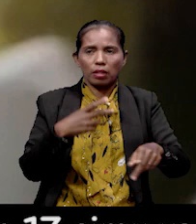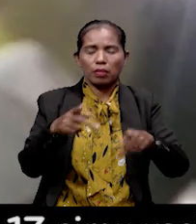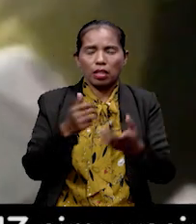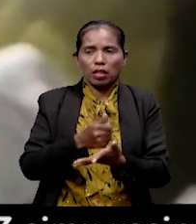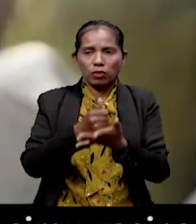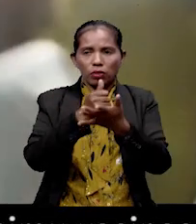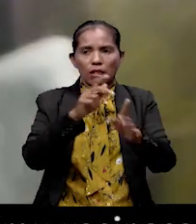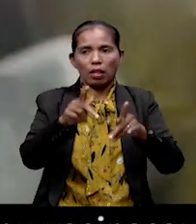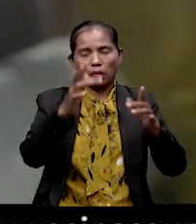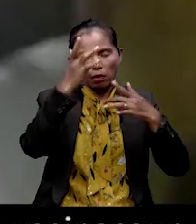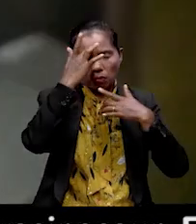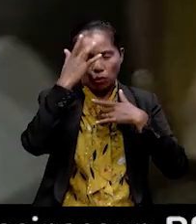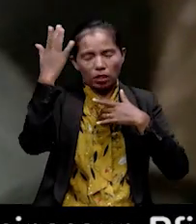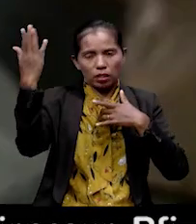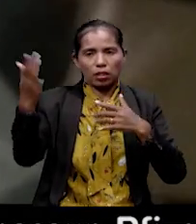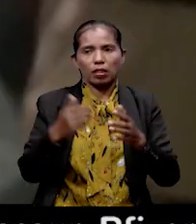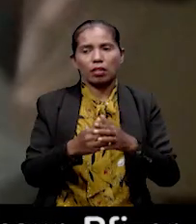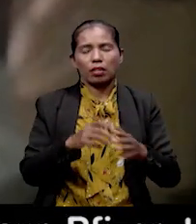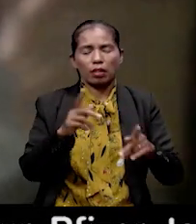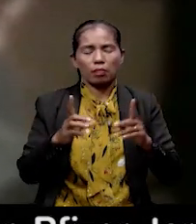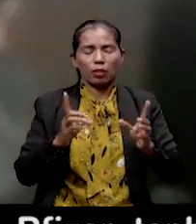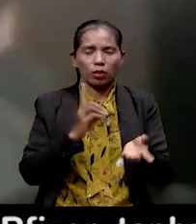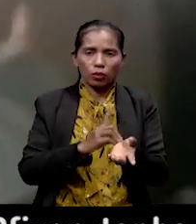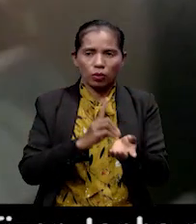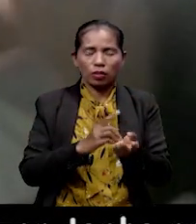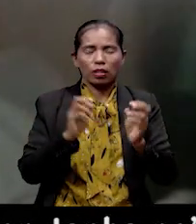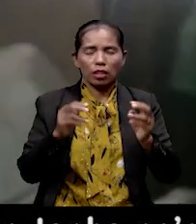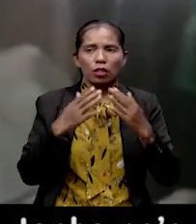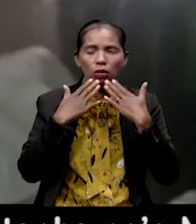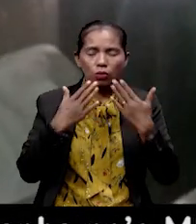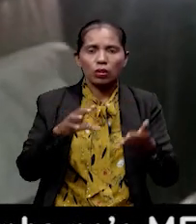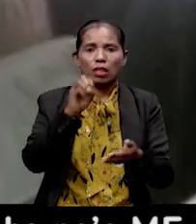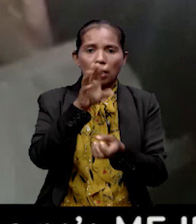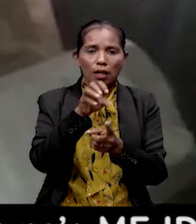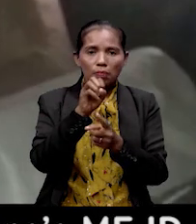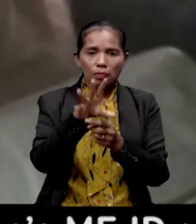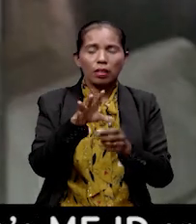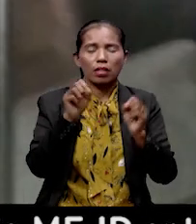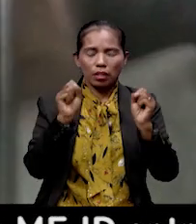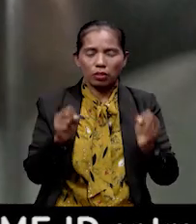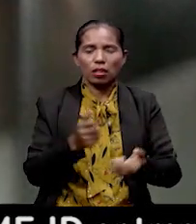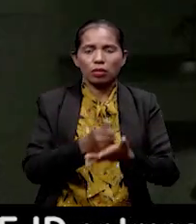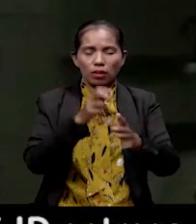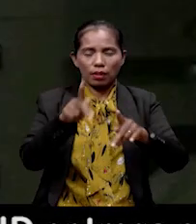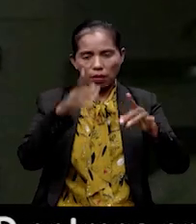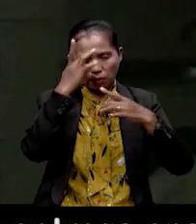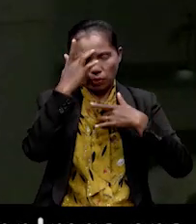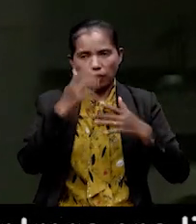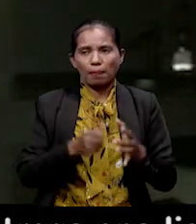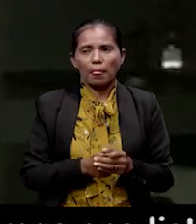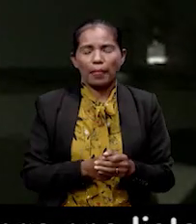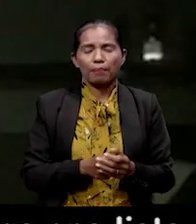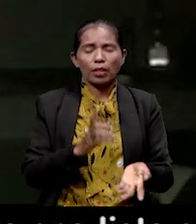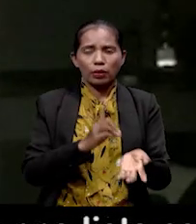sira e sala emergência, nune pessoal saúde sira obrigado usa lâmpada telemóvel hodi atende paciente sira. Médico